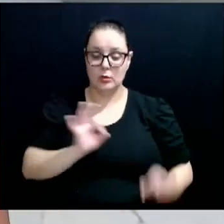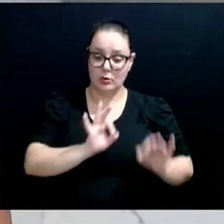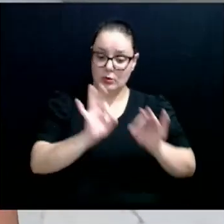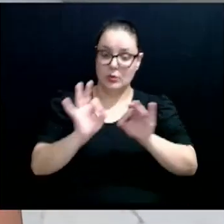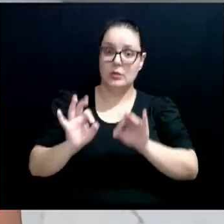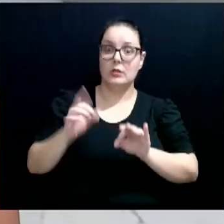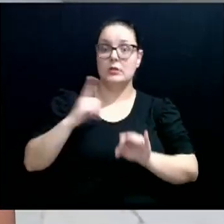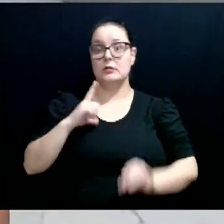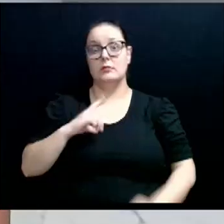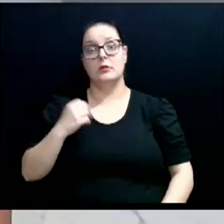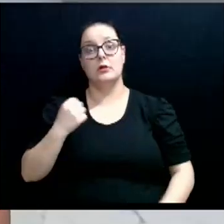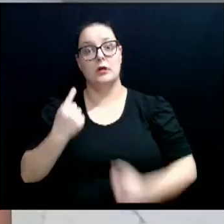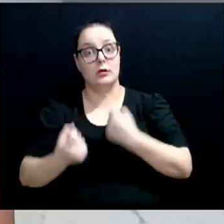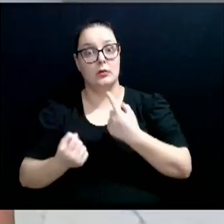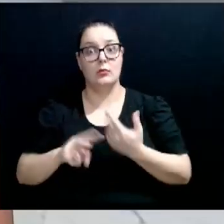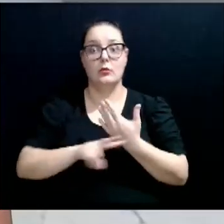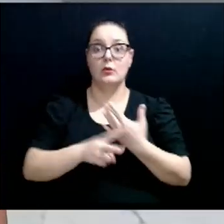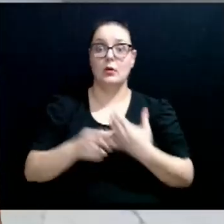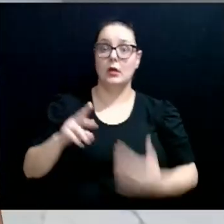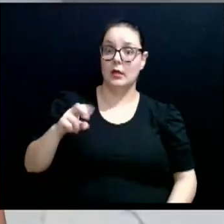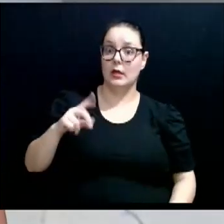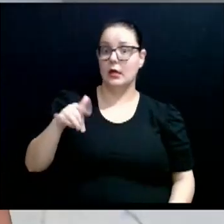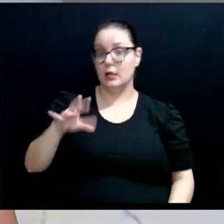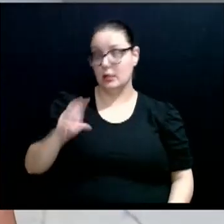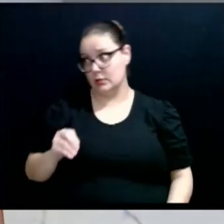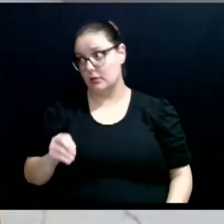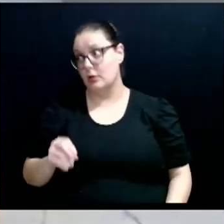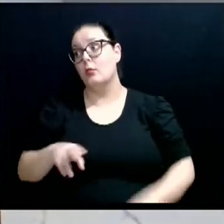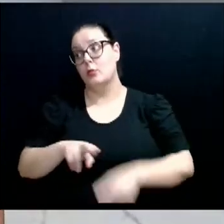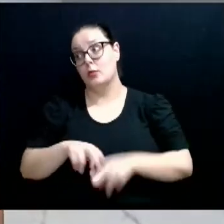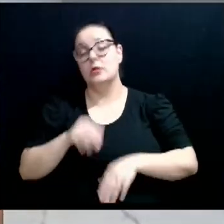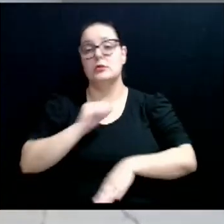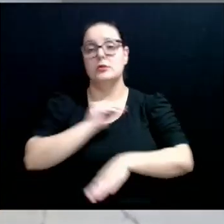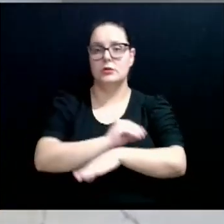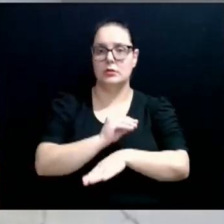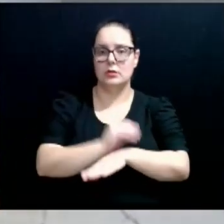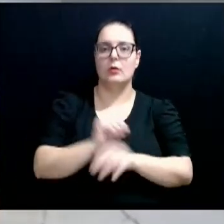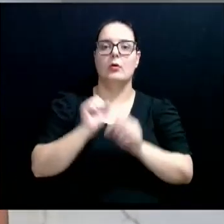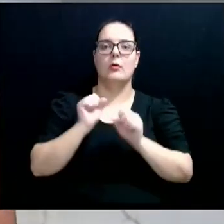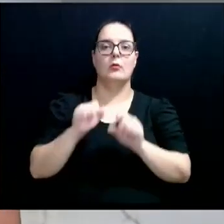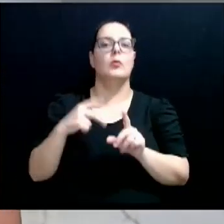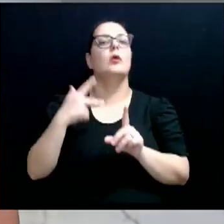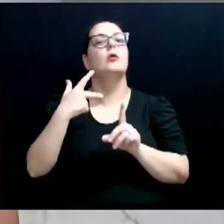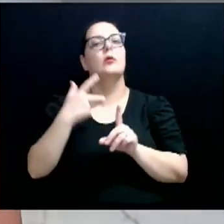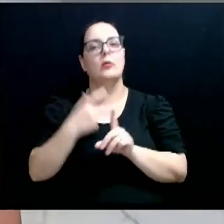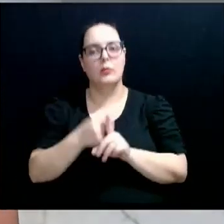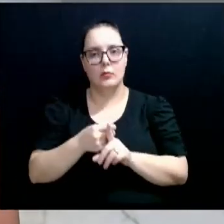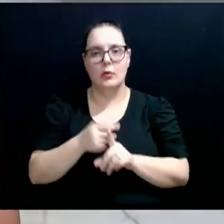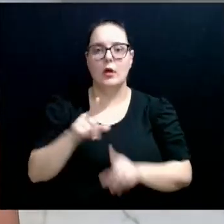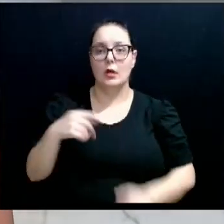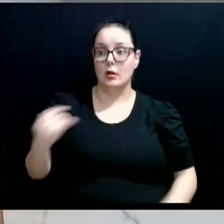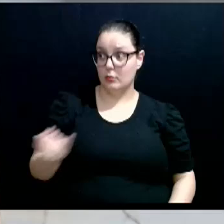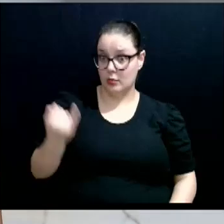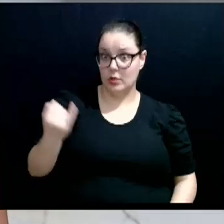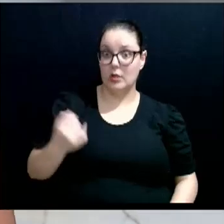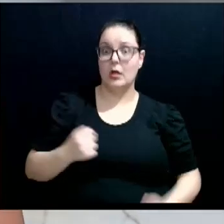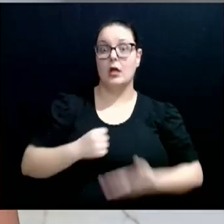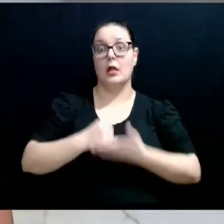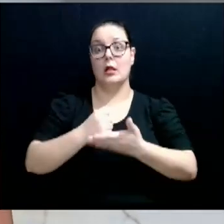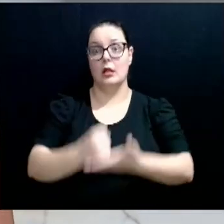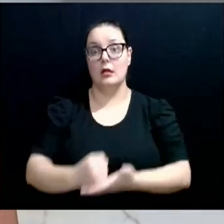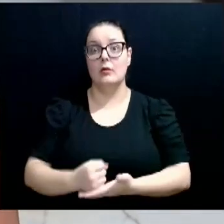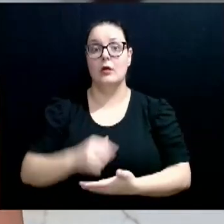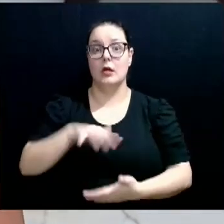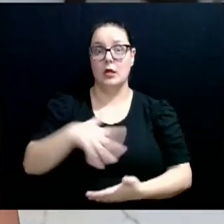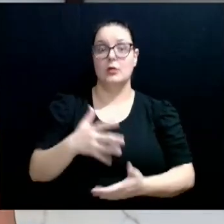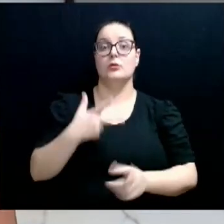tipo de reação ou não, então por isso esse cuidado. Ela pode tomar justamente, é até importante que leve a caderneta de vacinação por isso mesmo, né? Porque ela pode